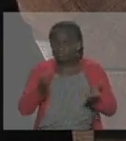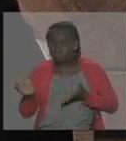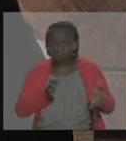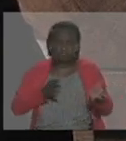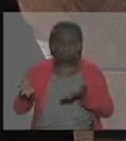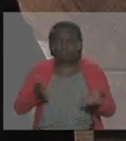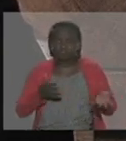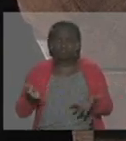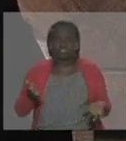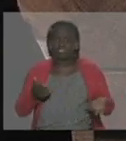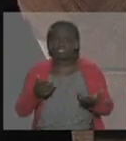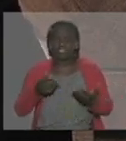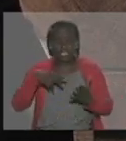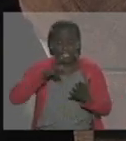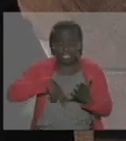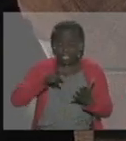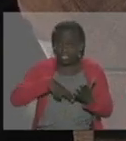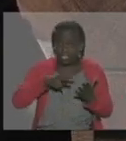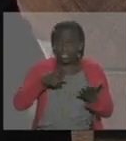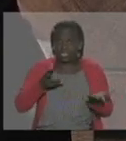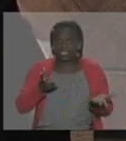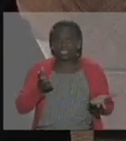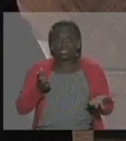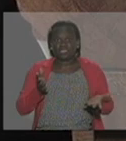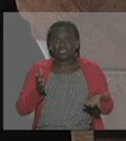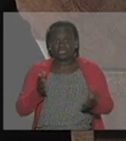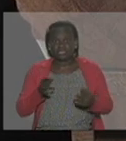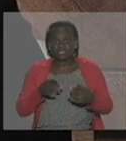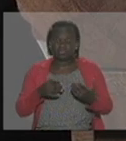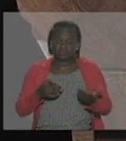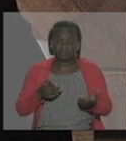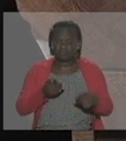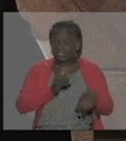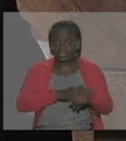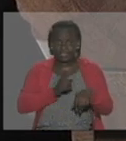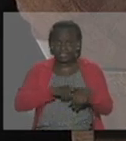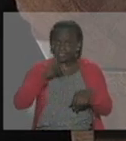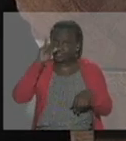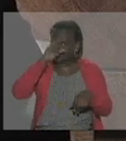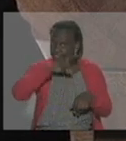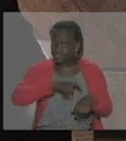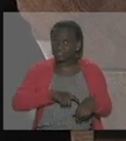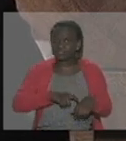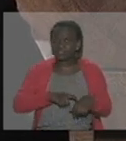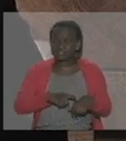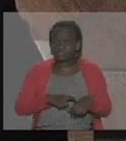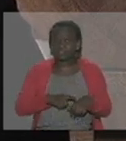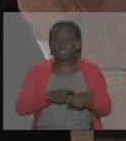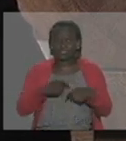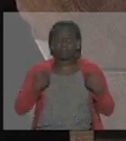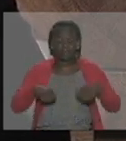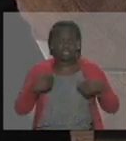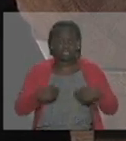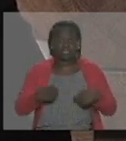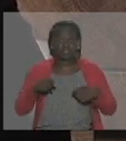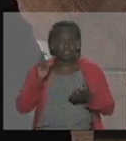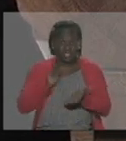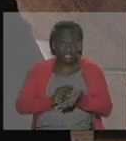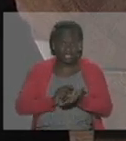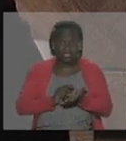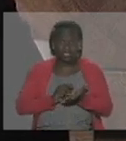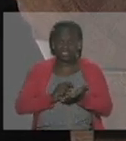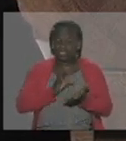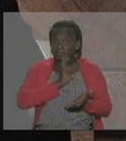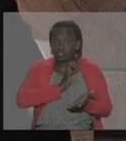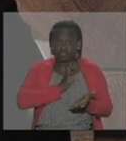vida fora a leitura virou é Um Desafio você tem que